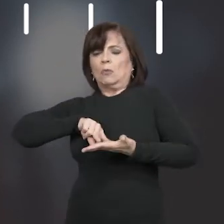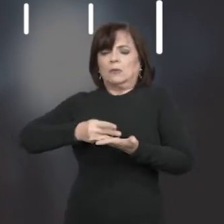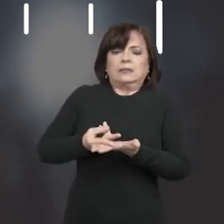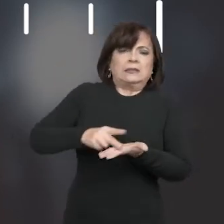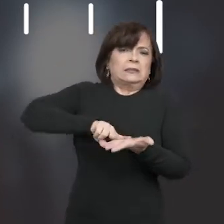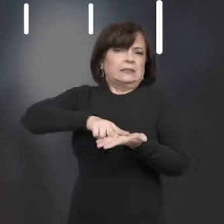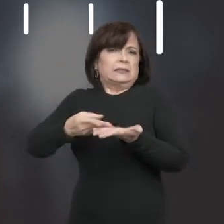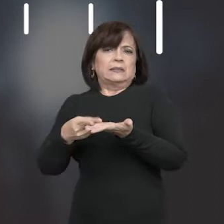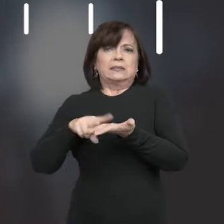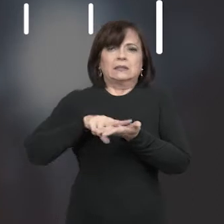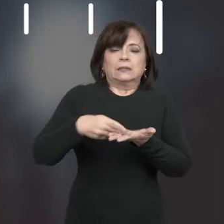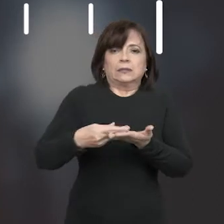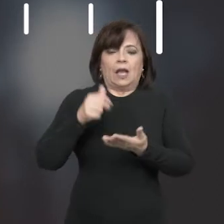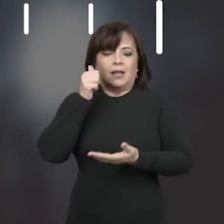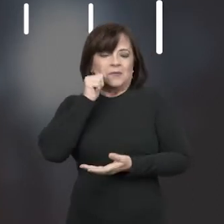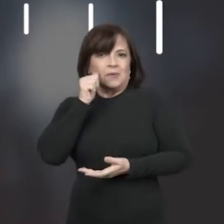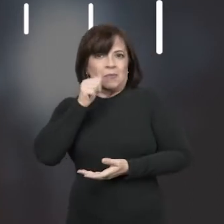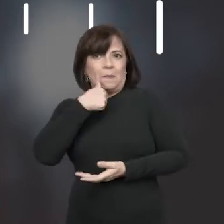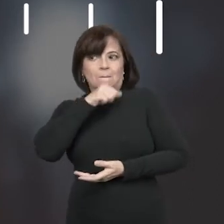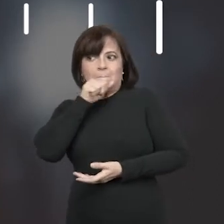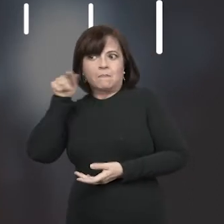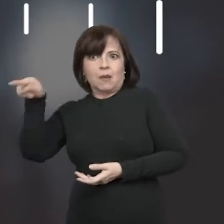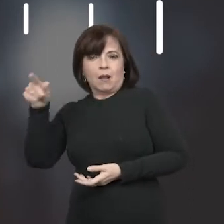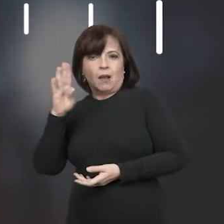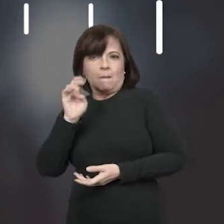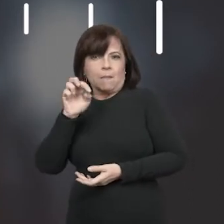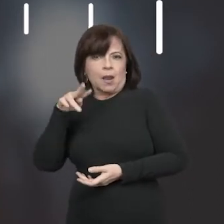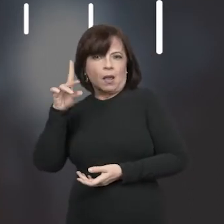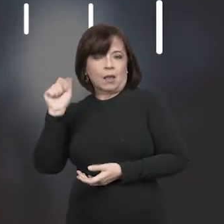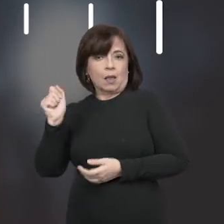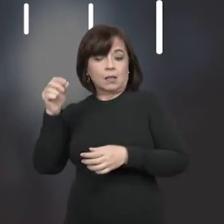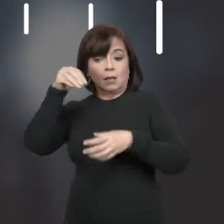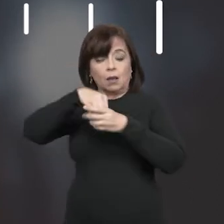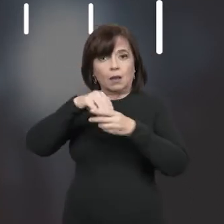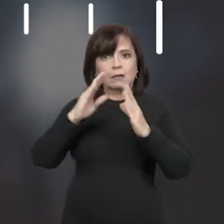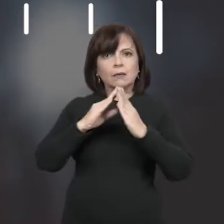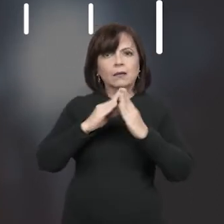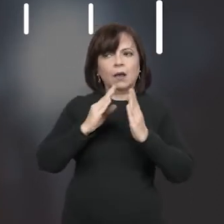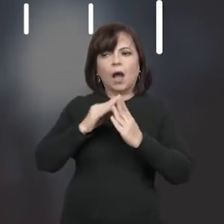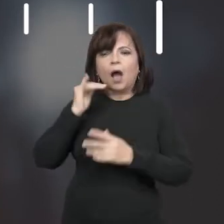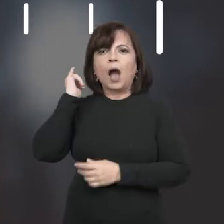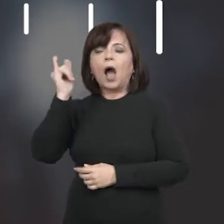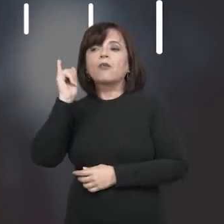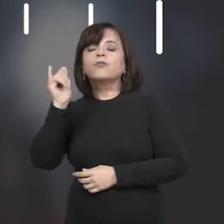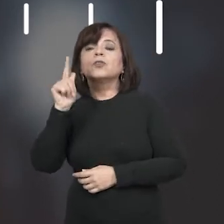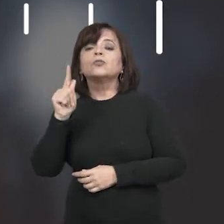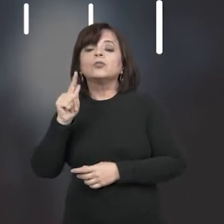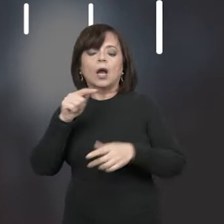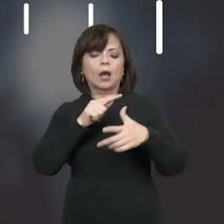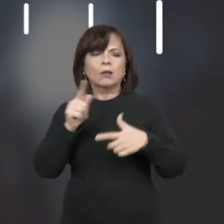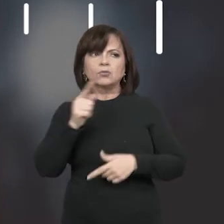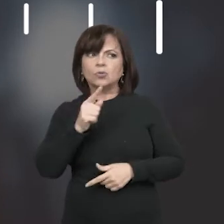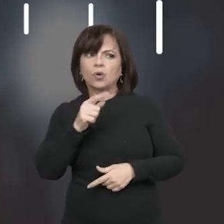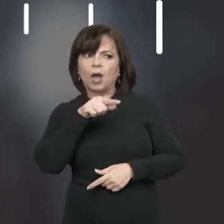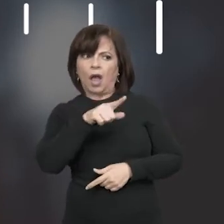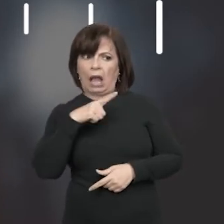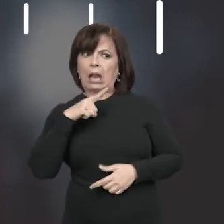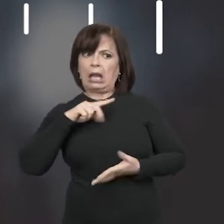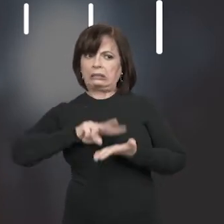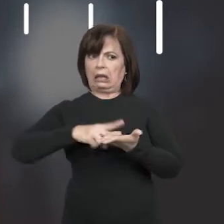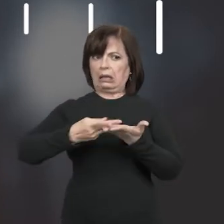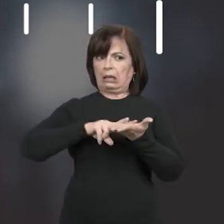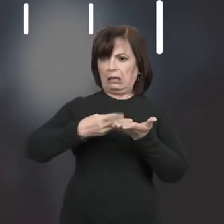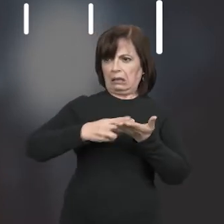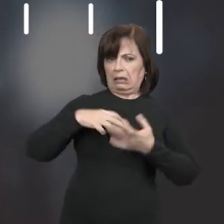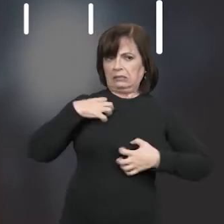agonizando. A senhora Rosângela, que era a mãe da Brenda, que morava nessa casa, comunicou o fato a Gilmar e Brenda, dizendo,